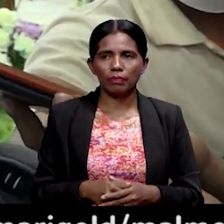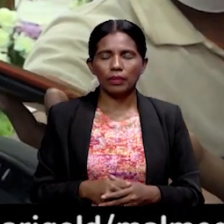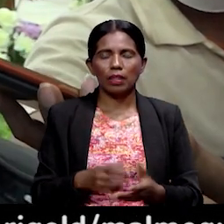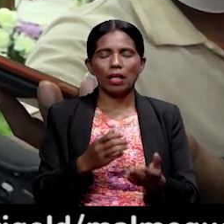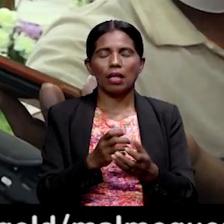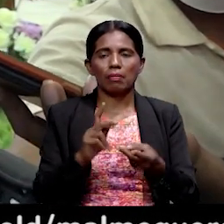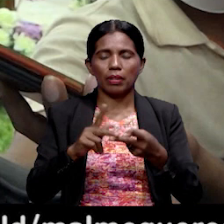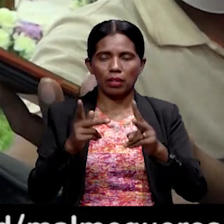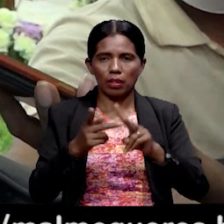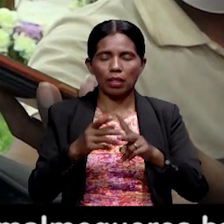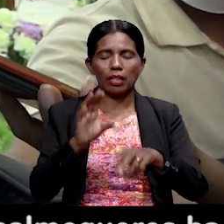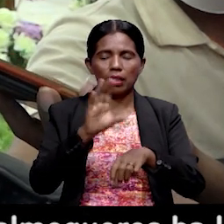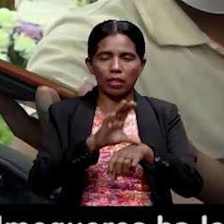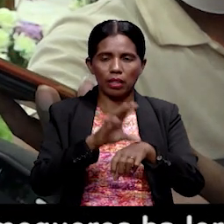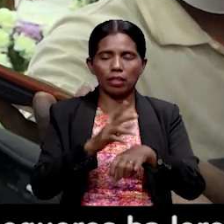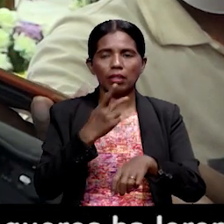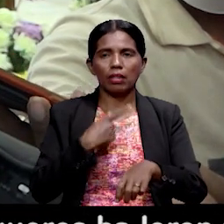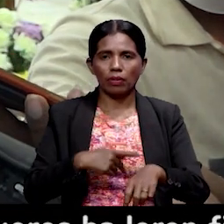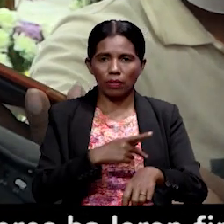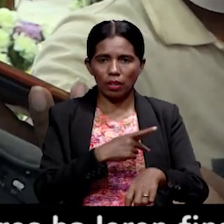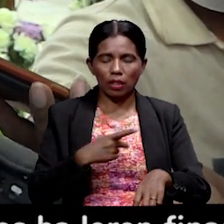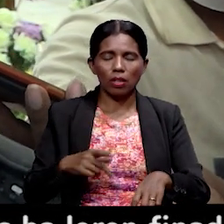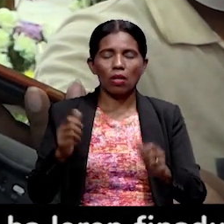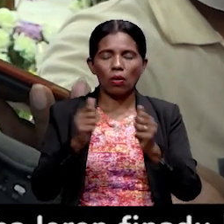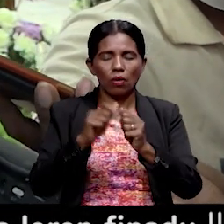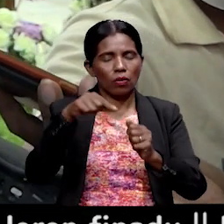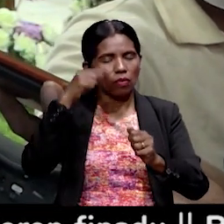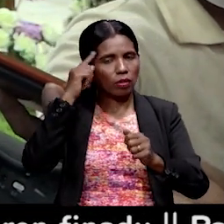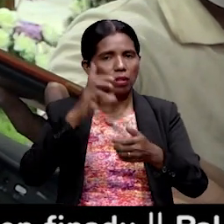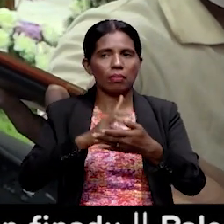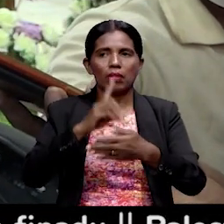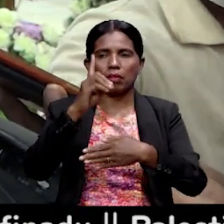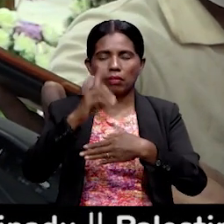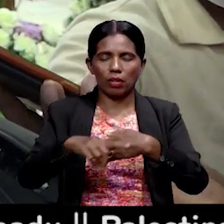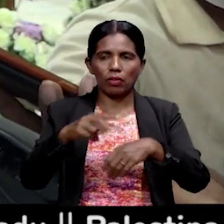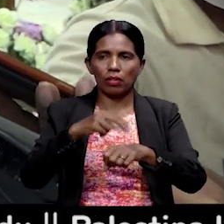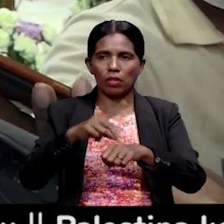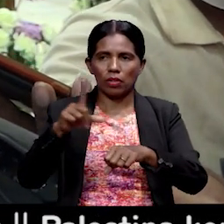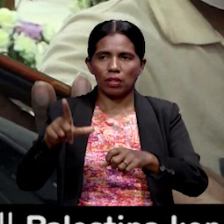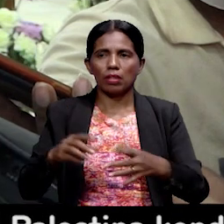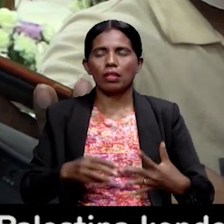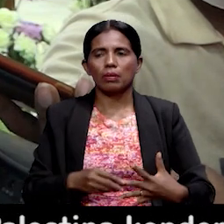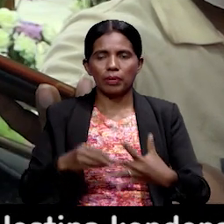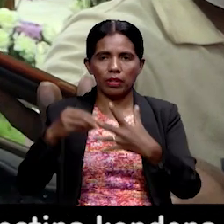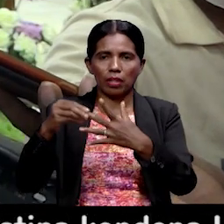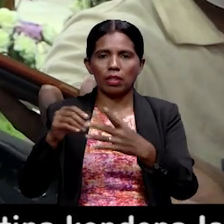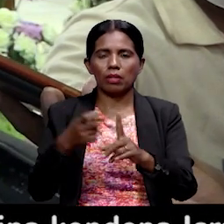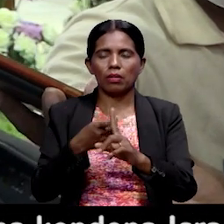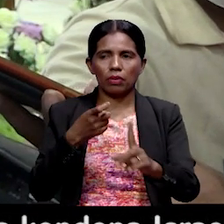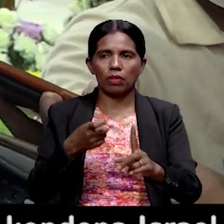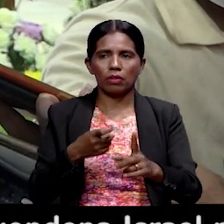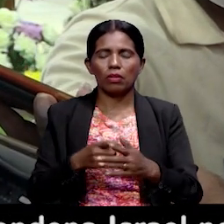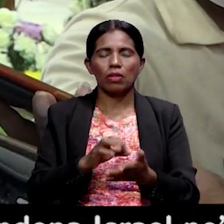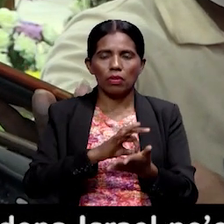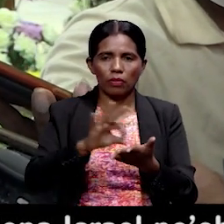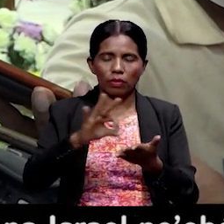igreja católica ho governo baia desenvolvimento nacional nian liliu se ba formação